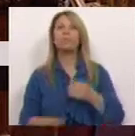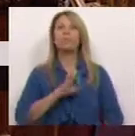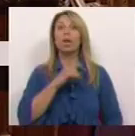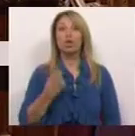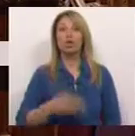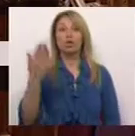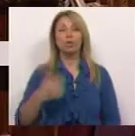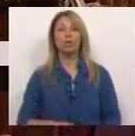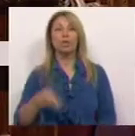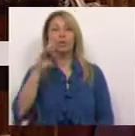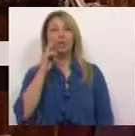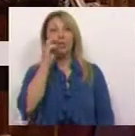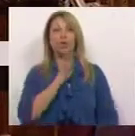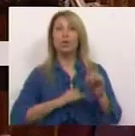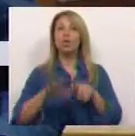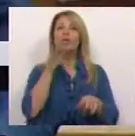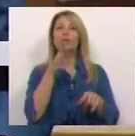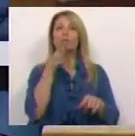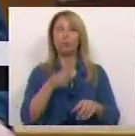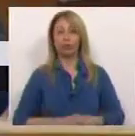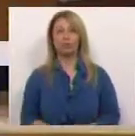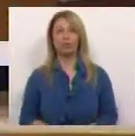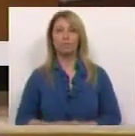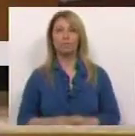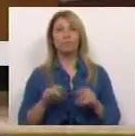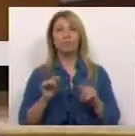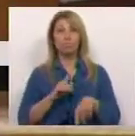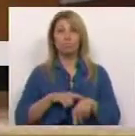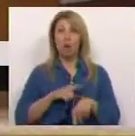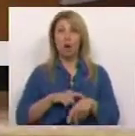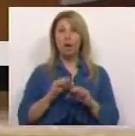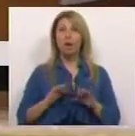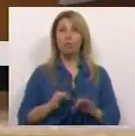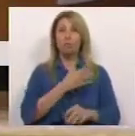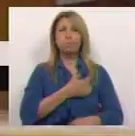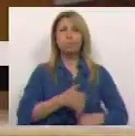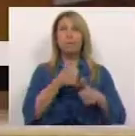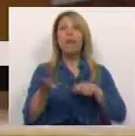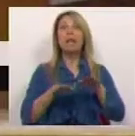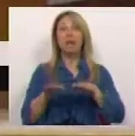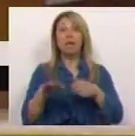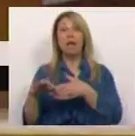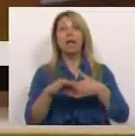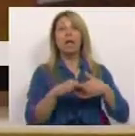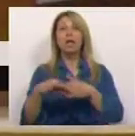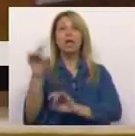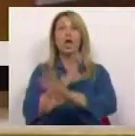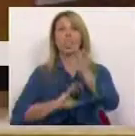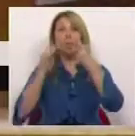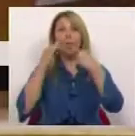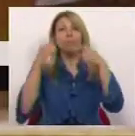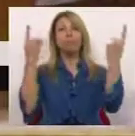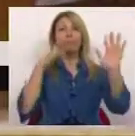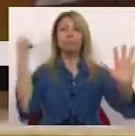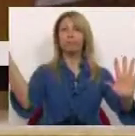Senhor Presidente, senhoras e senhores deputados. A esta hora, na capital italiana, os líderes europeus assinalam com